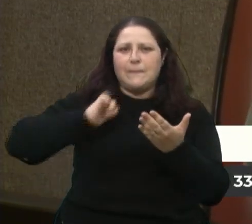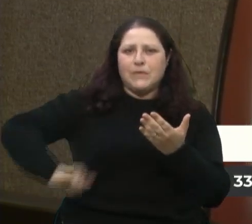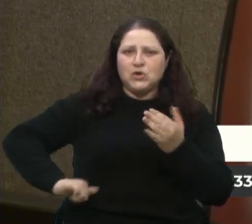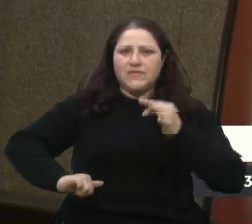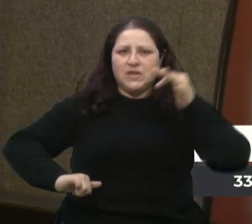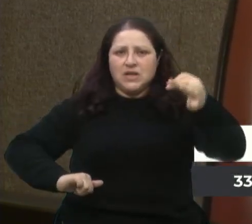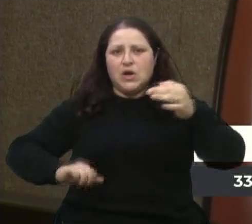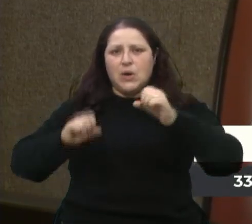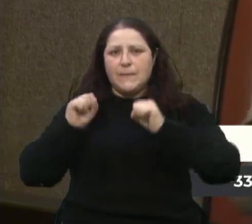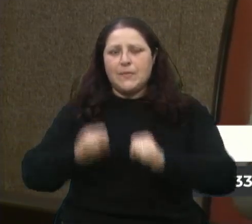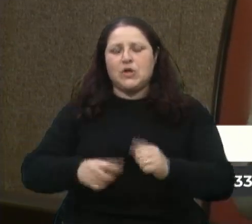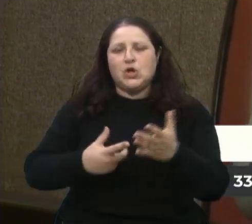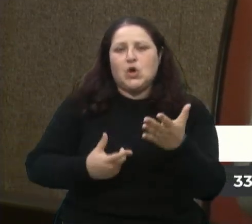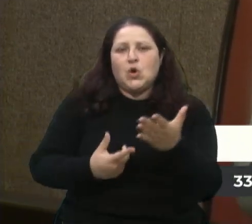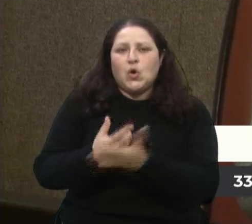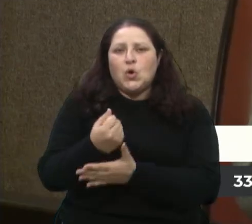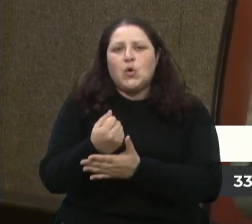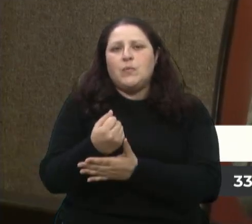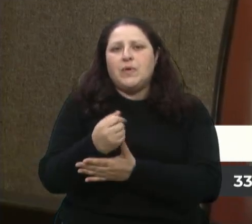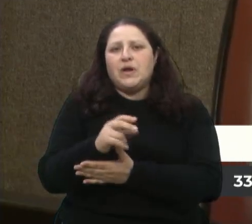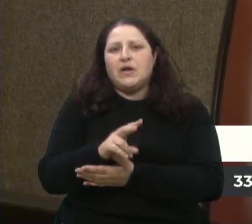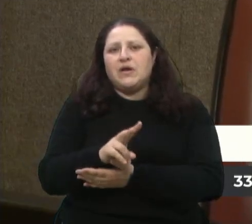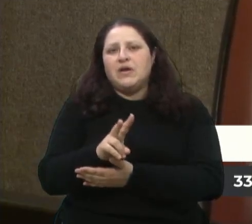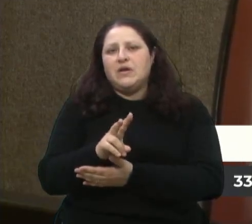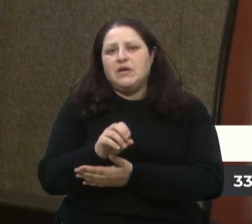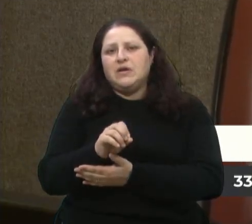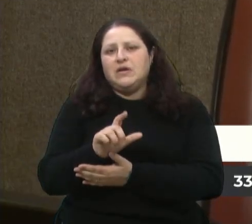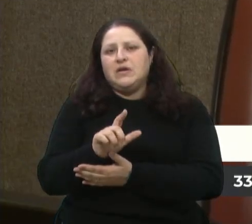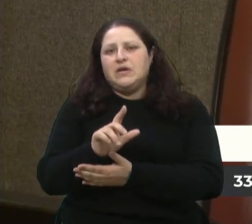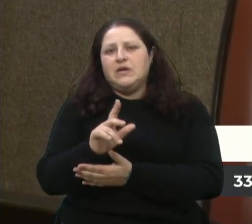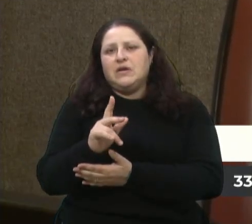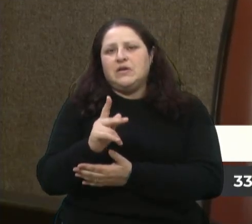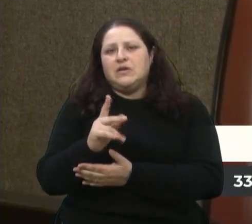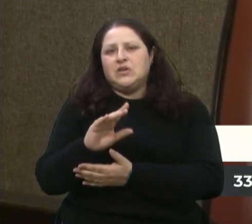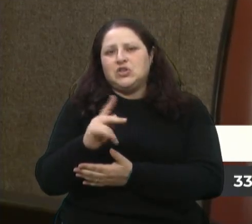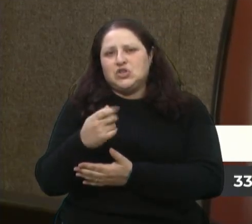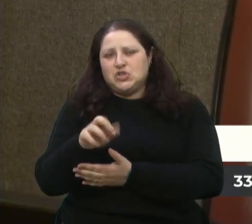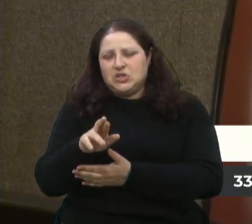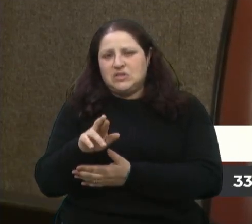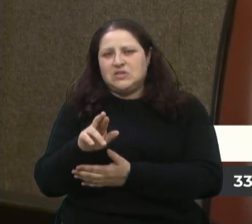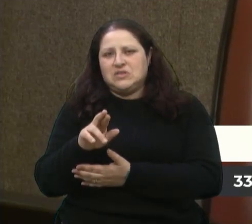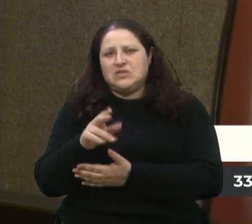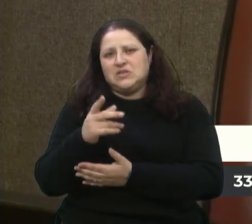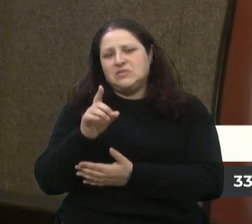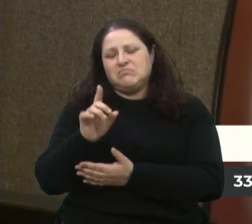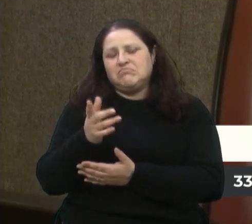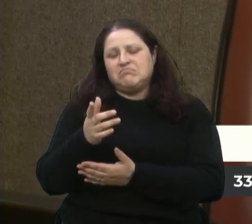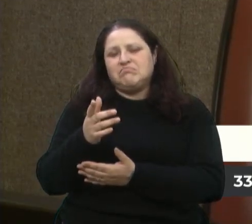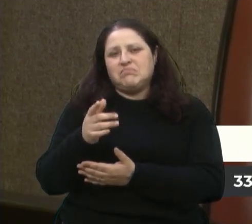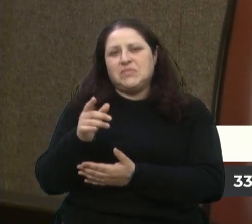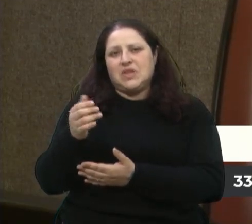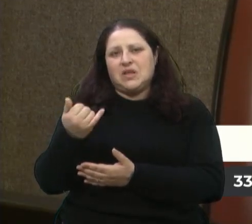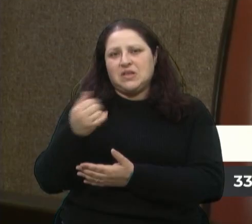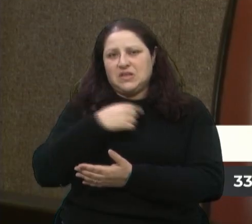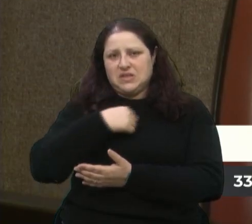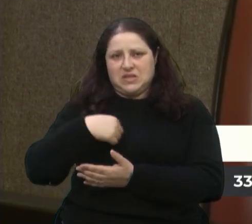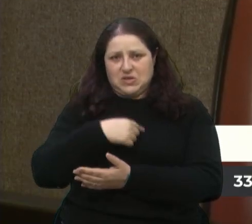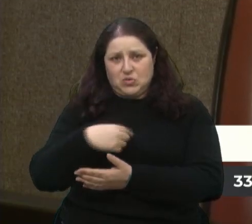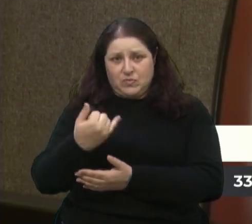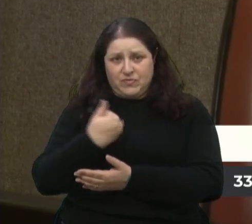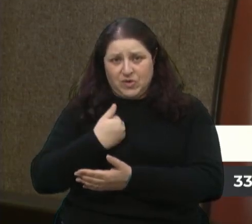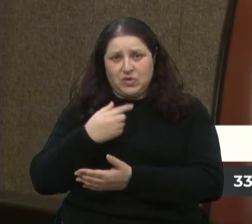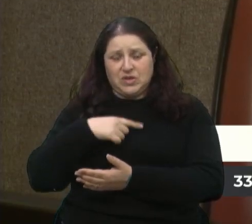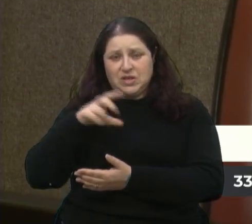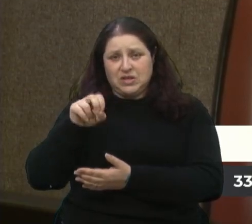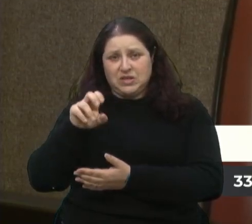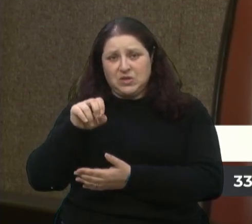comprar vouchers na UX. A UX, pela informação que o vereador Zanquim me passou, 50% dos prédios